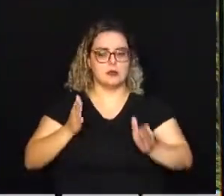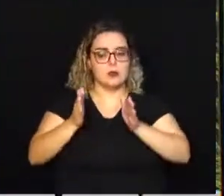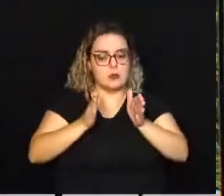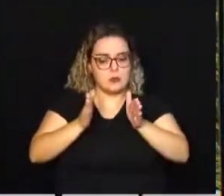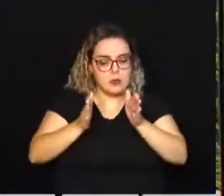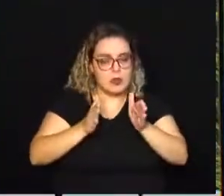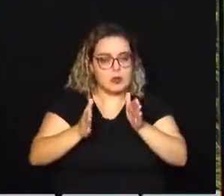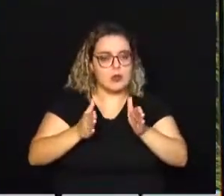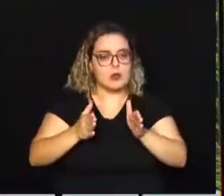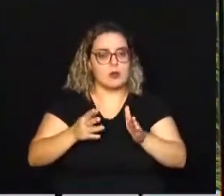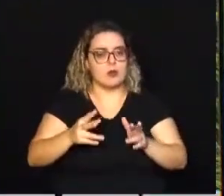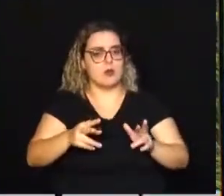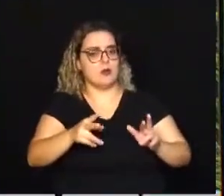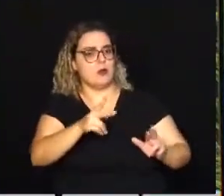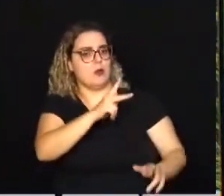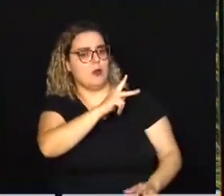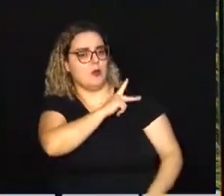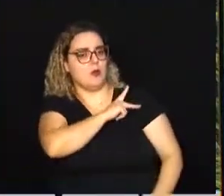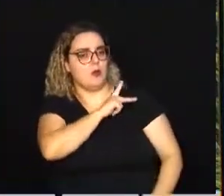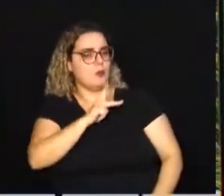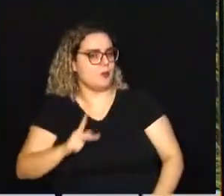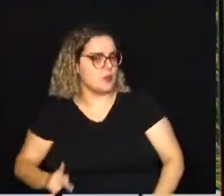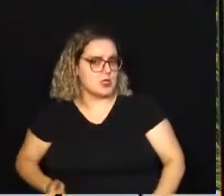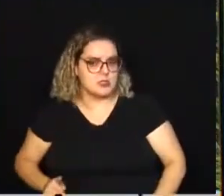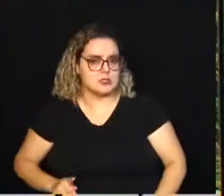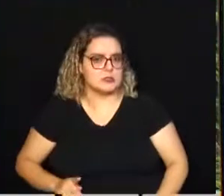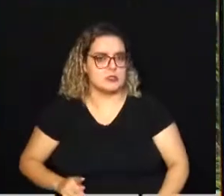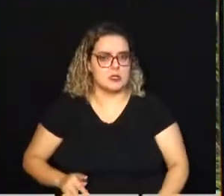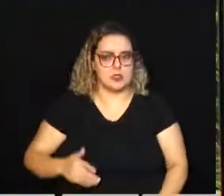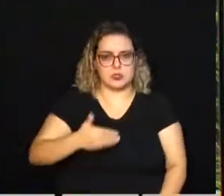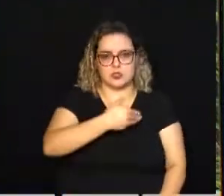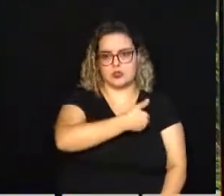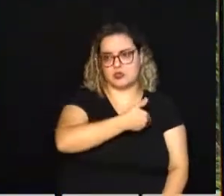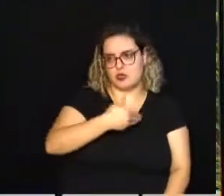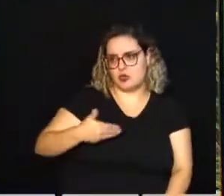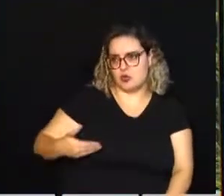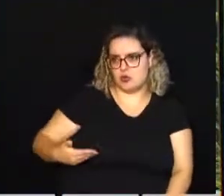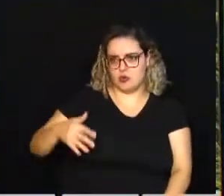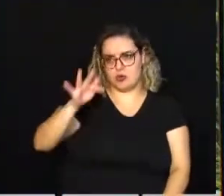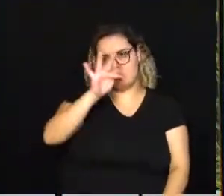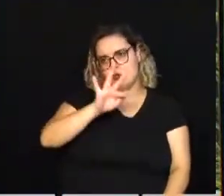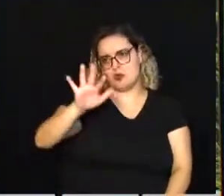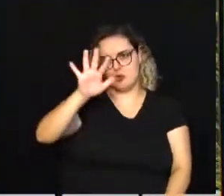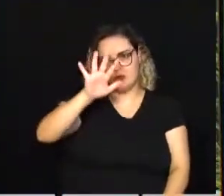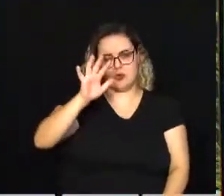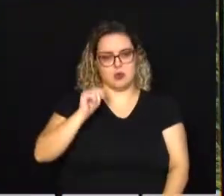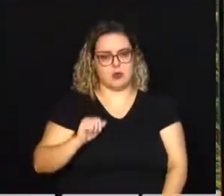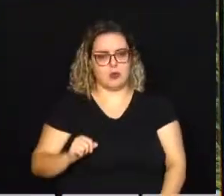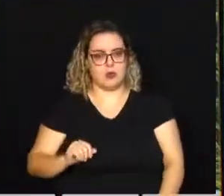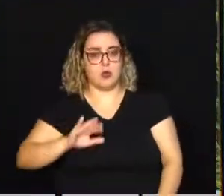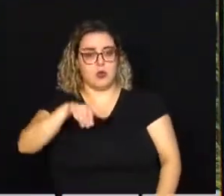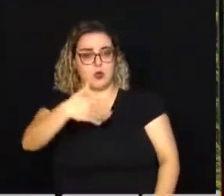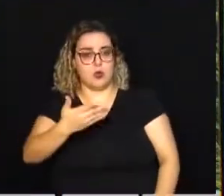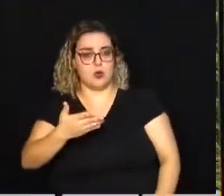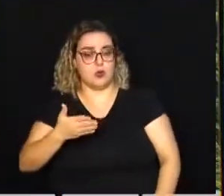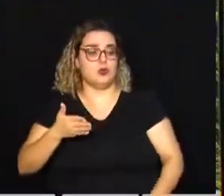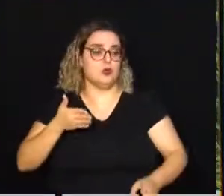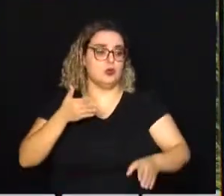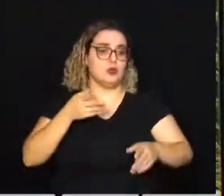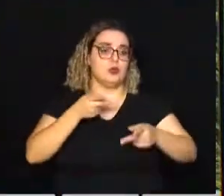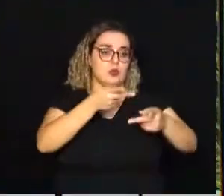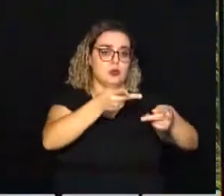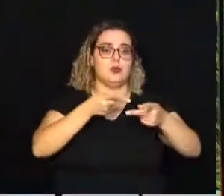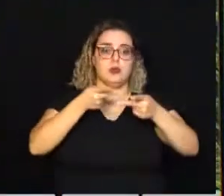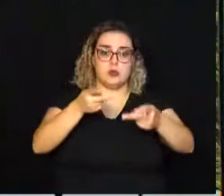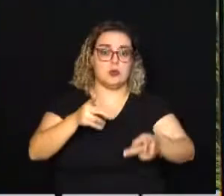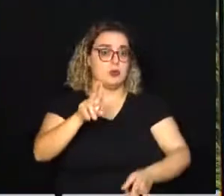o presidente, ele é um negacionista. Então, assim, ele promove a aglomeração, né? Quando ele vai nas agendas, não